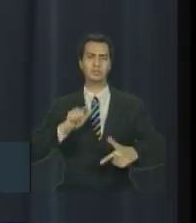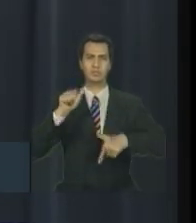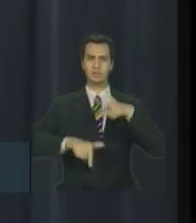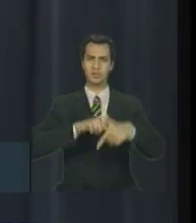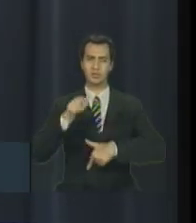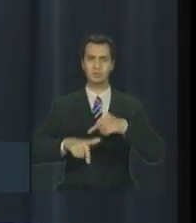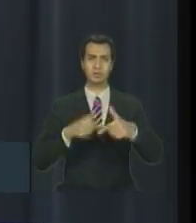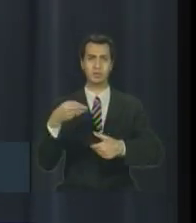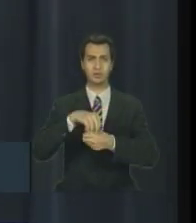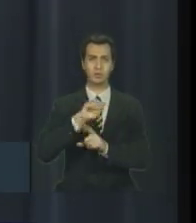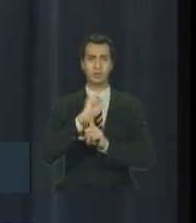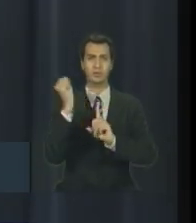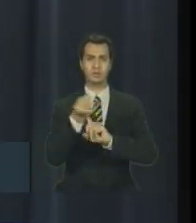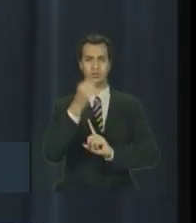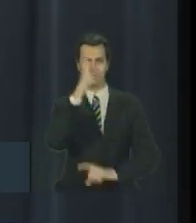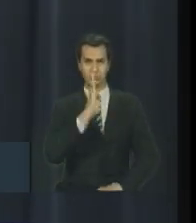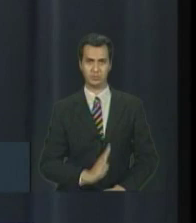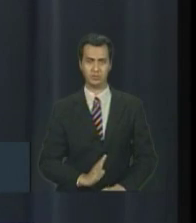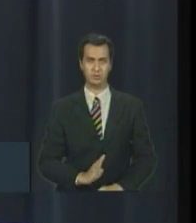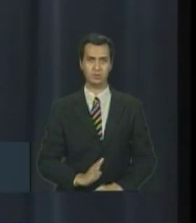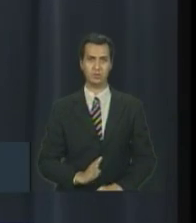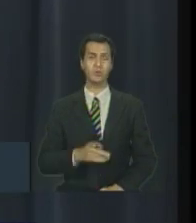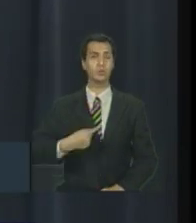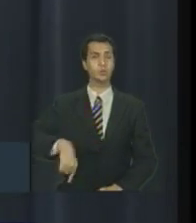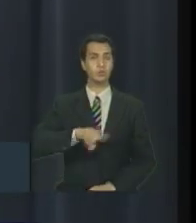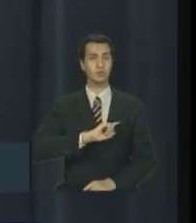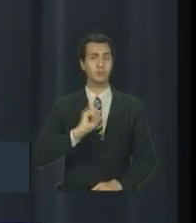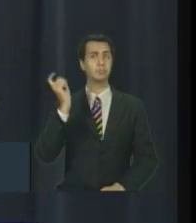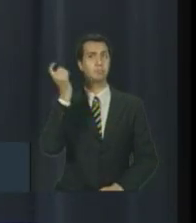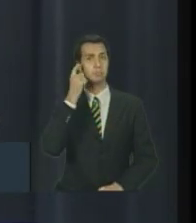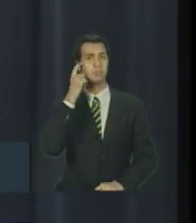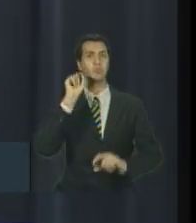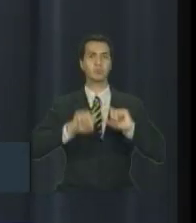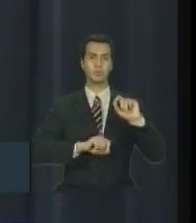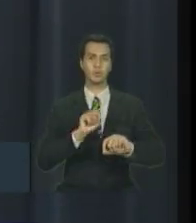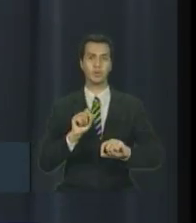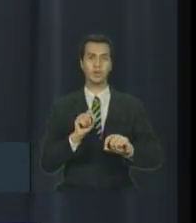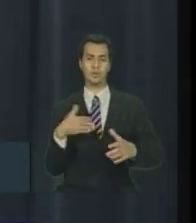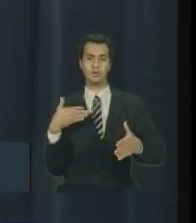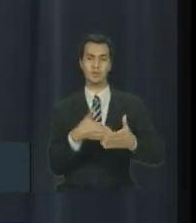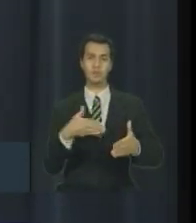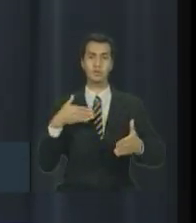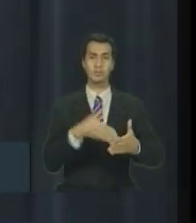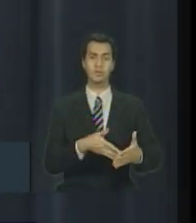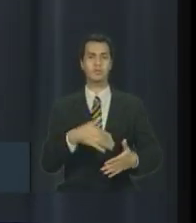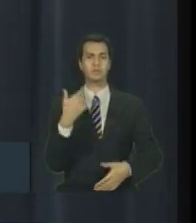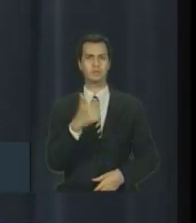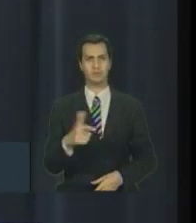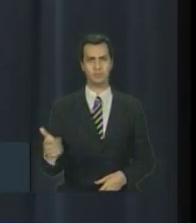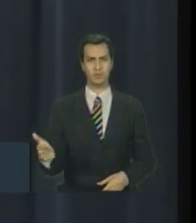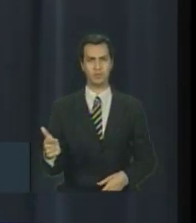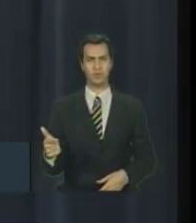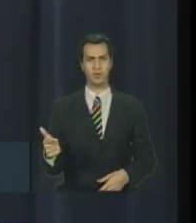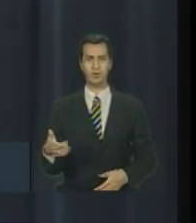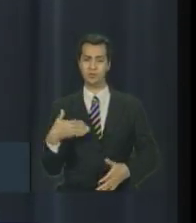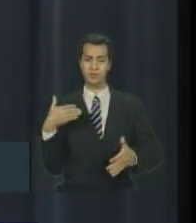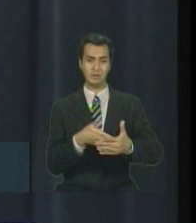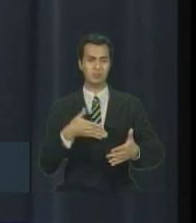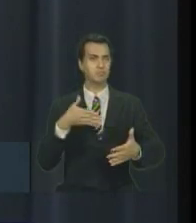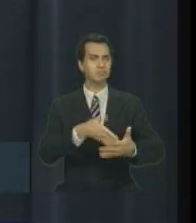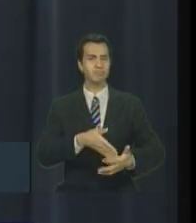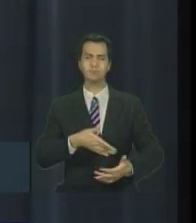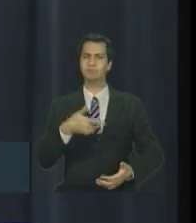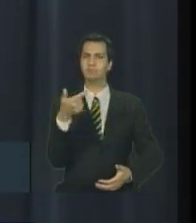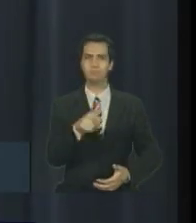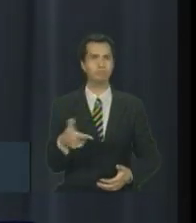na sociedade brasileira. Nós partimos do princípio de que não há limite para o ser humano, de